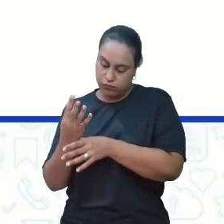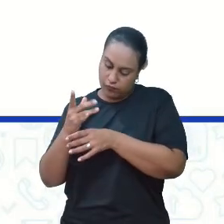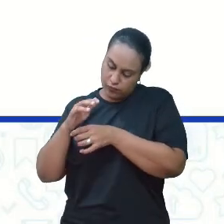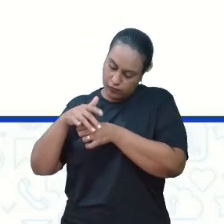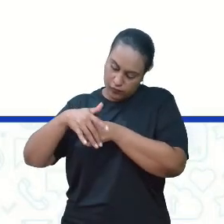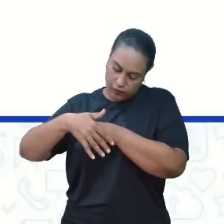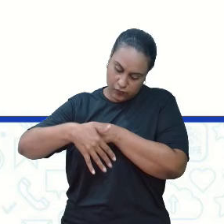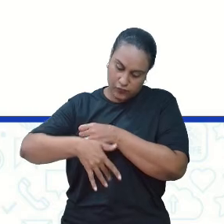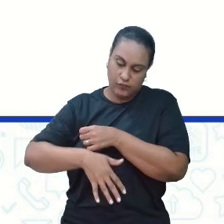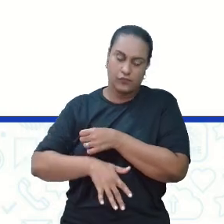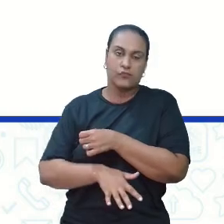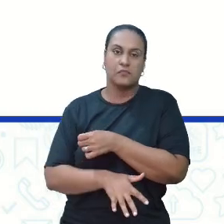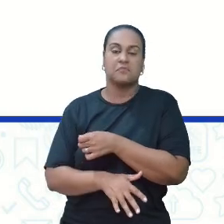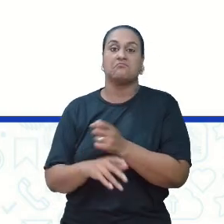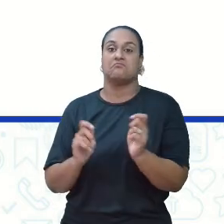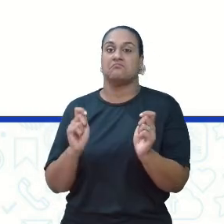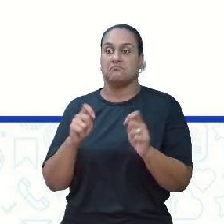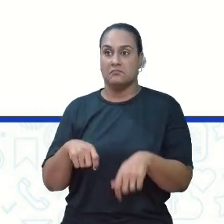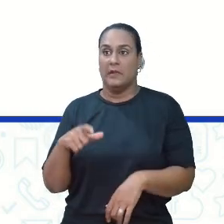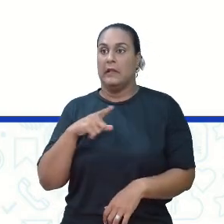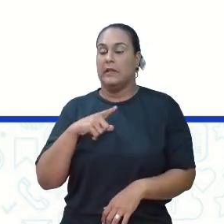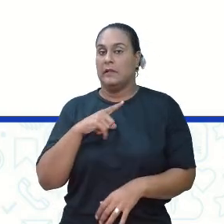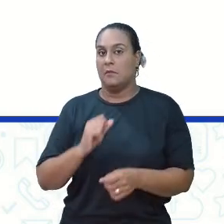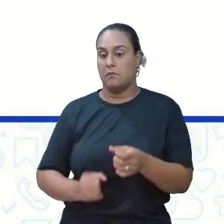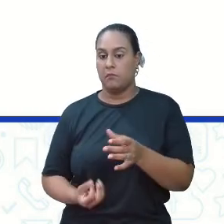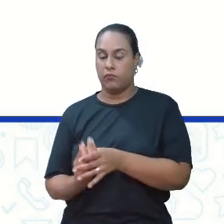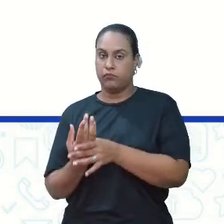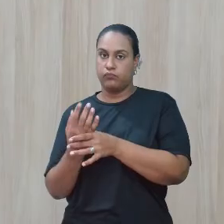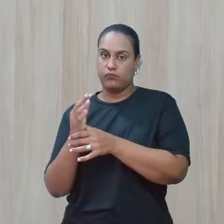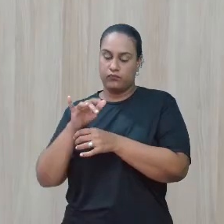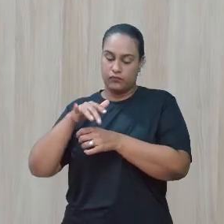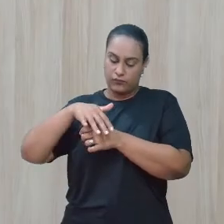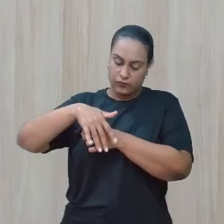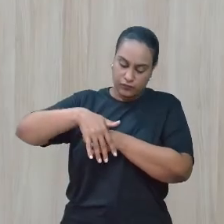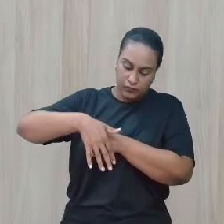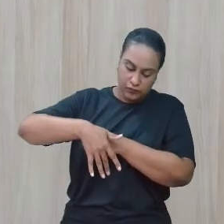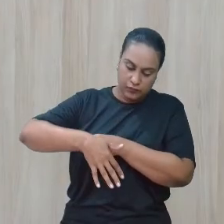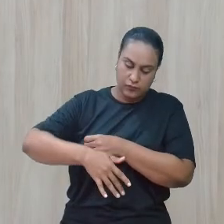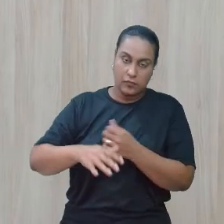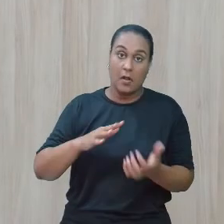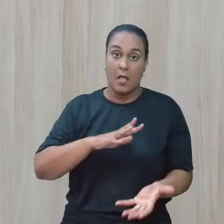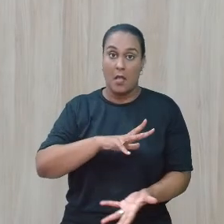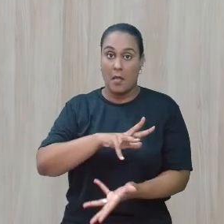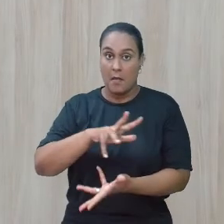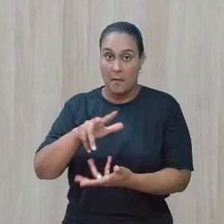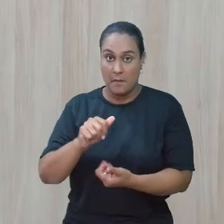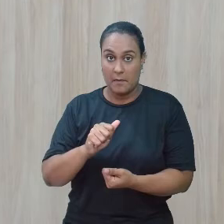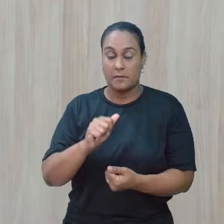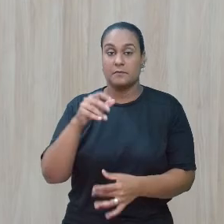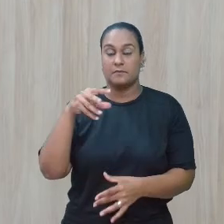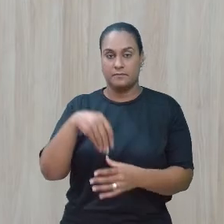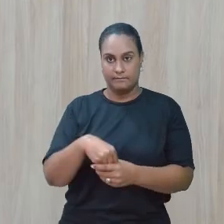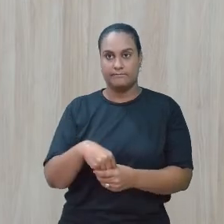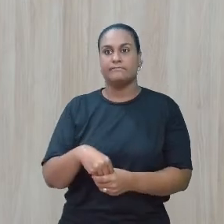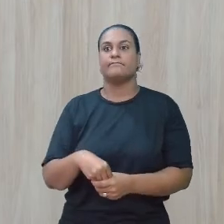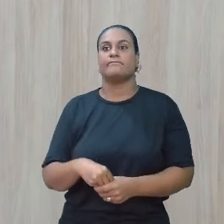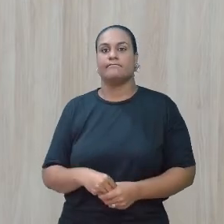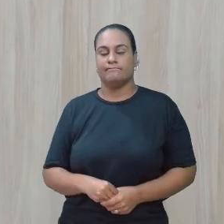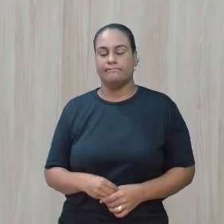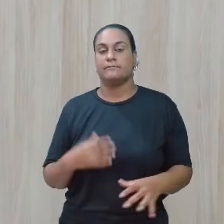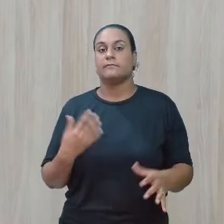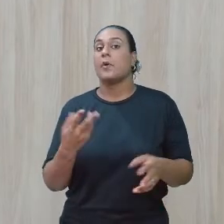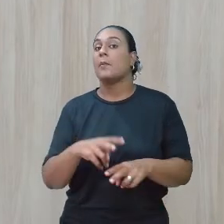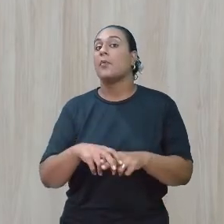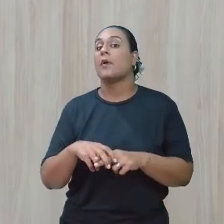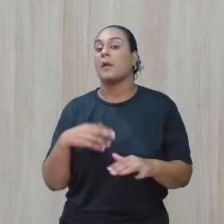que podem, né, ter alguma erupção aí vulcânica em todo o planeta Terra por conta da questão da